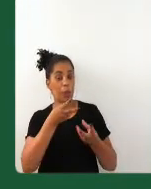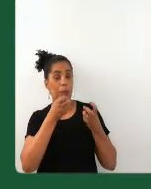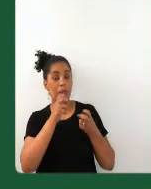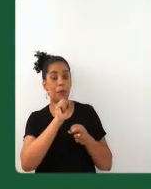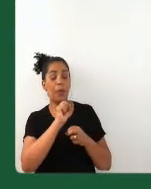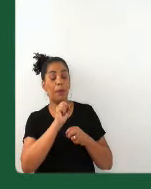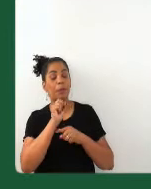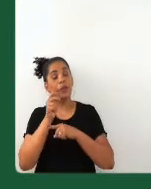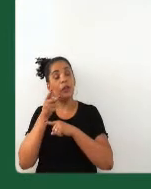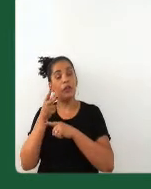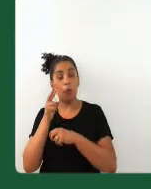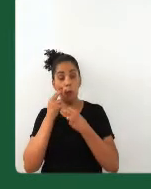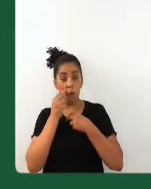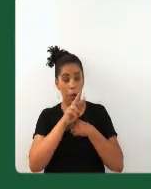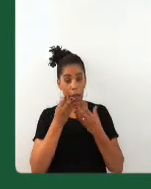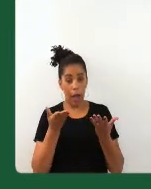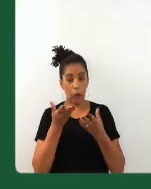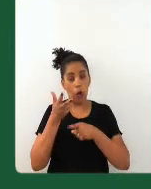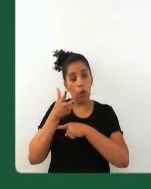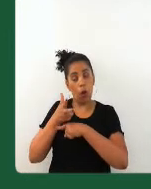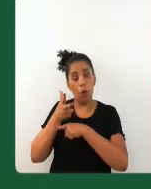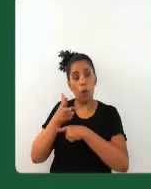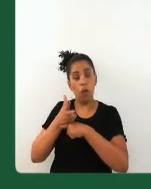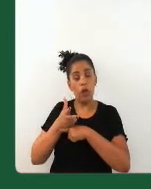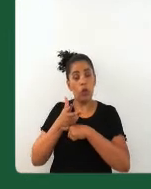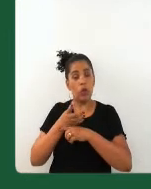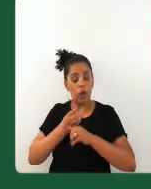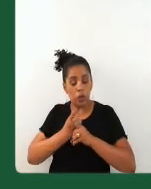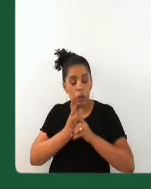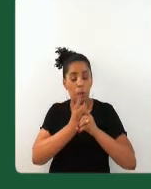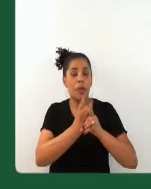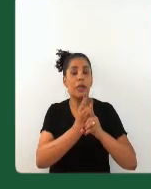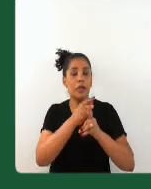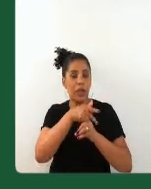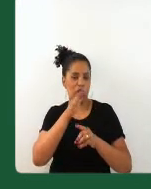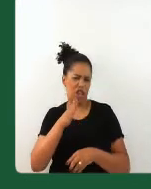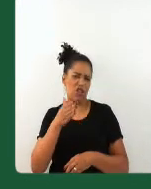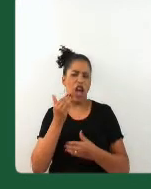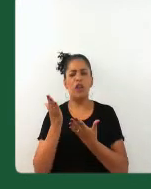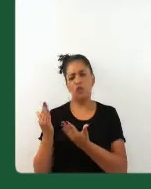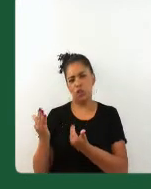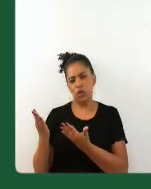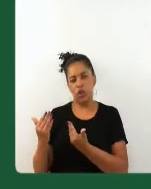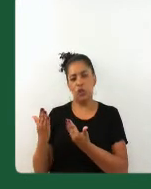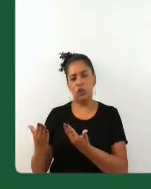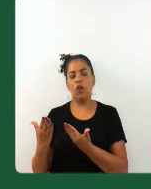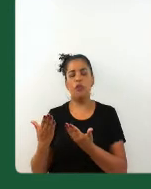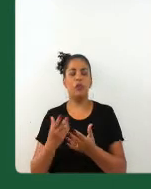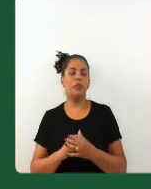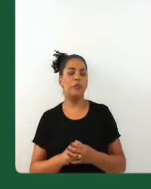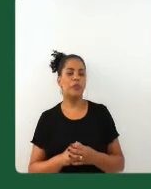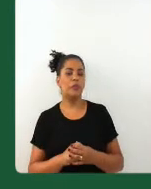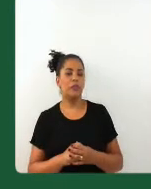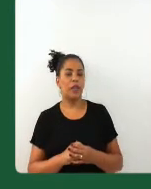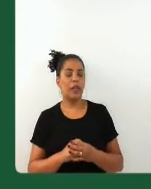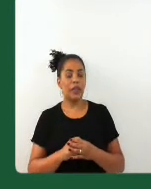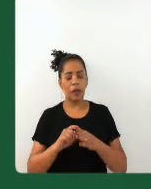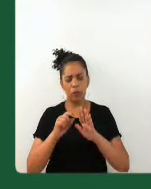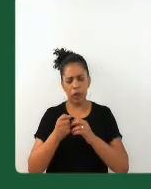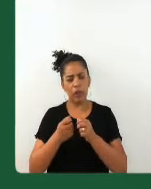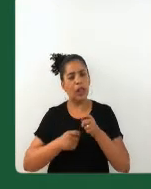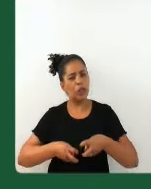vídeo desse paciente, já adolescente, realizado a